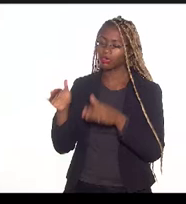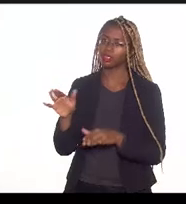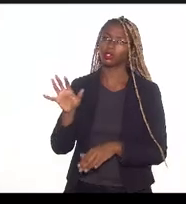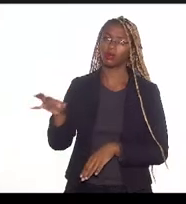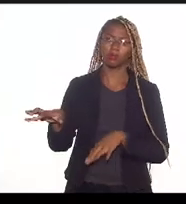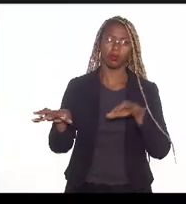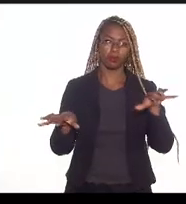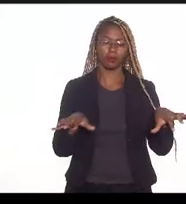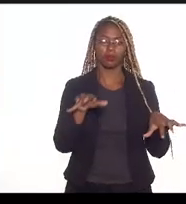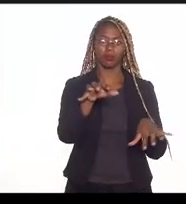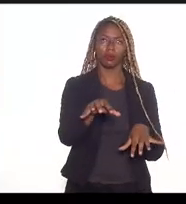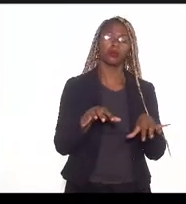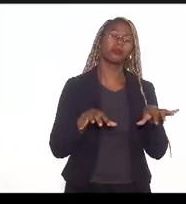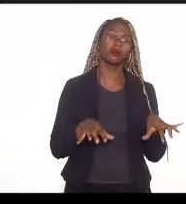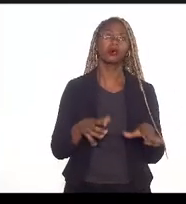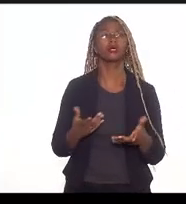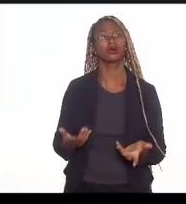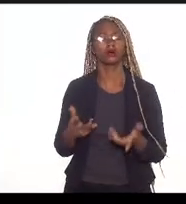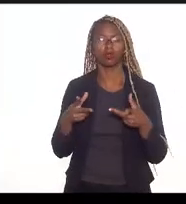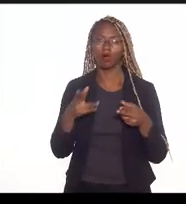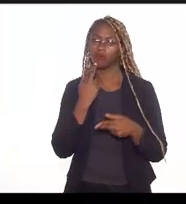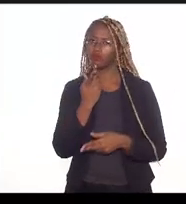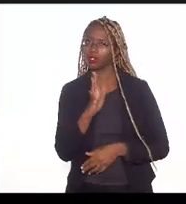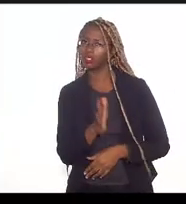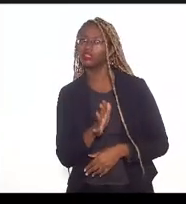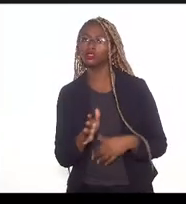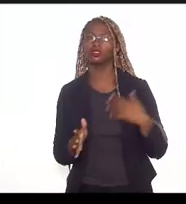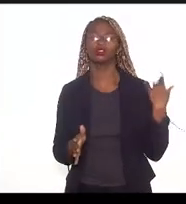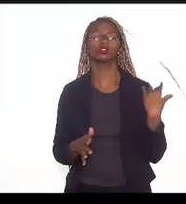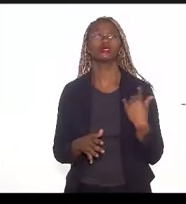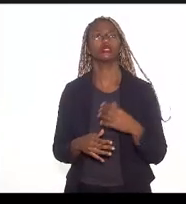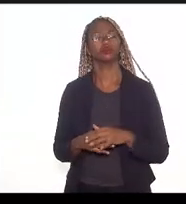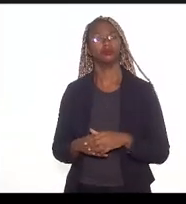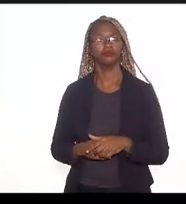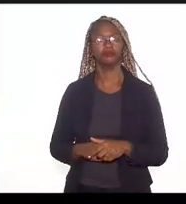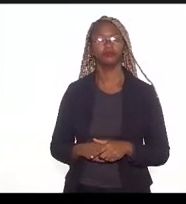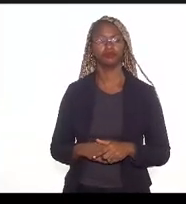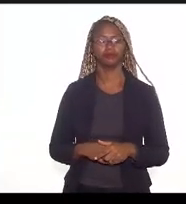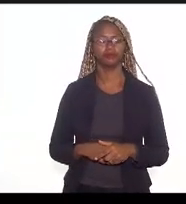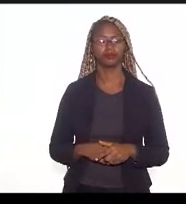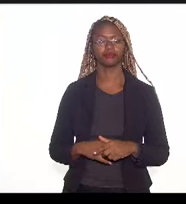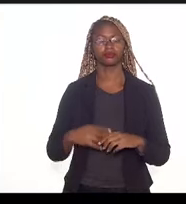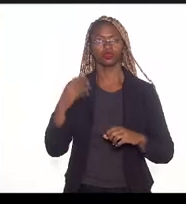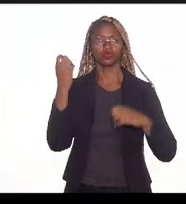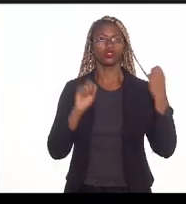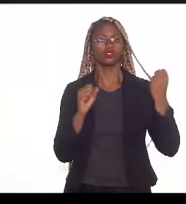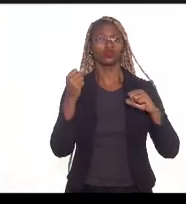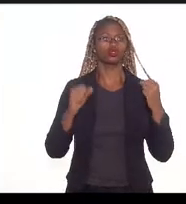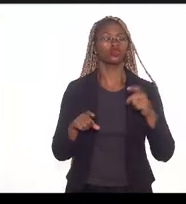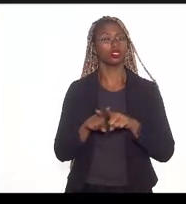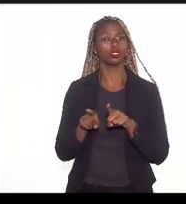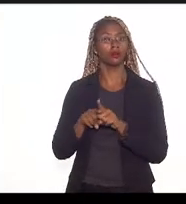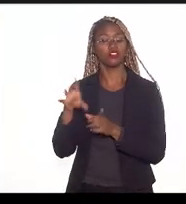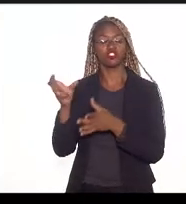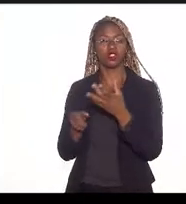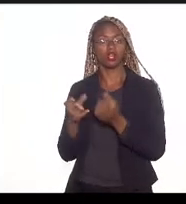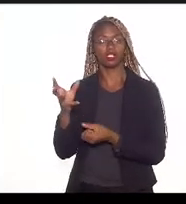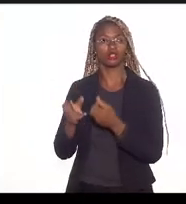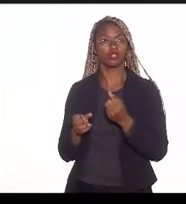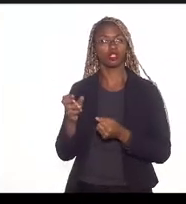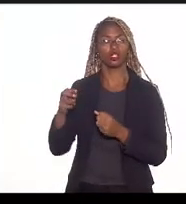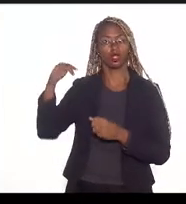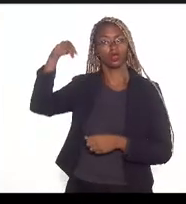PL Moda Íntima de Friburgo, o Polo Metal Mecânico de Volta Redonda, o Moda Praia de Cabo Frio, a indústria de laticínios do Norte Fluminense e a indústria naval de Niterói,